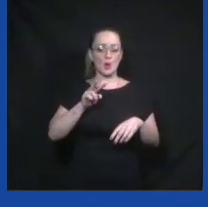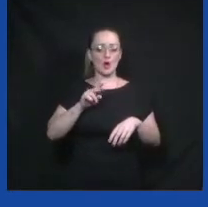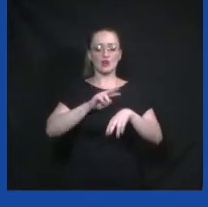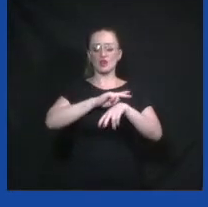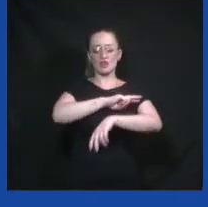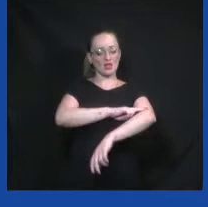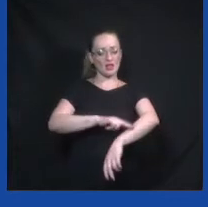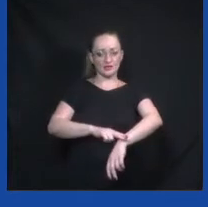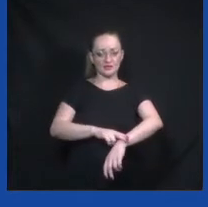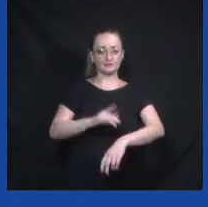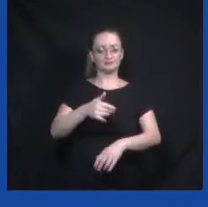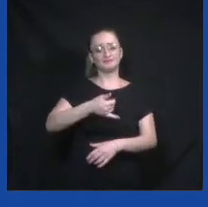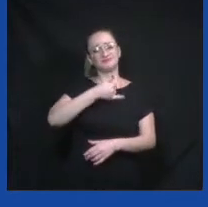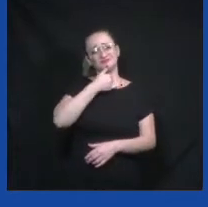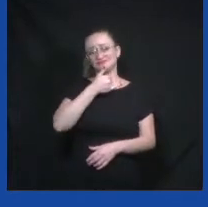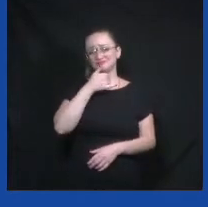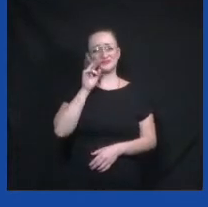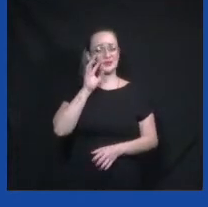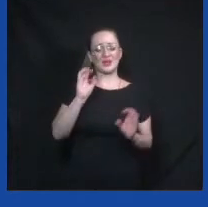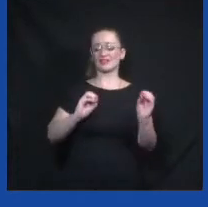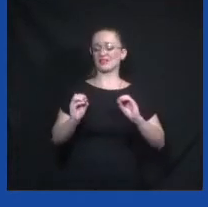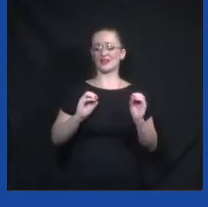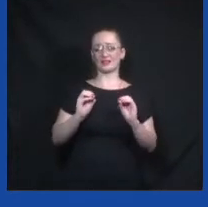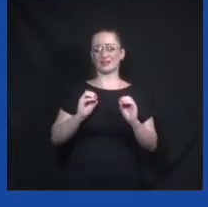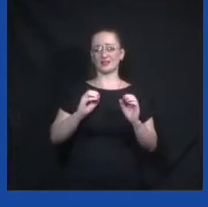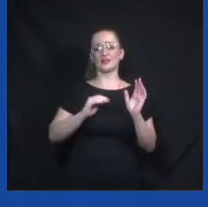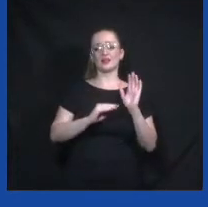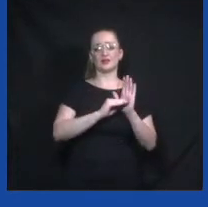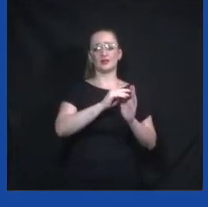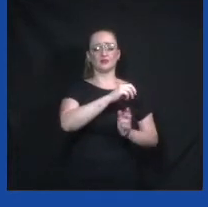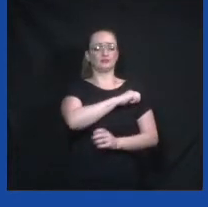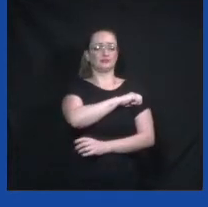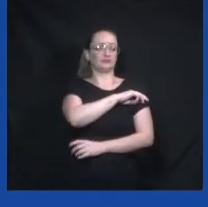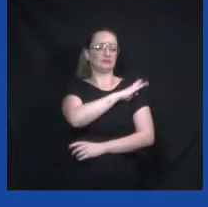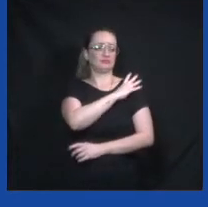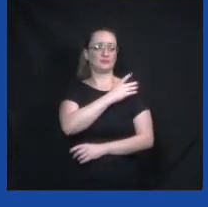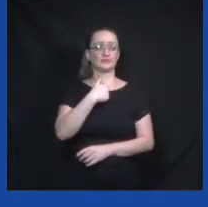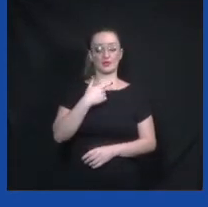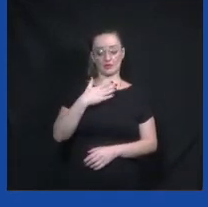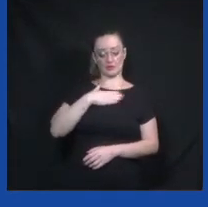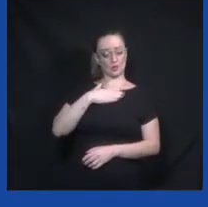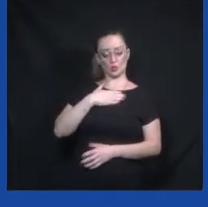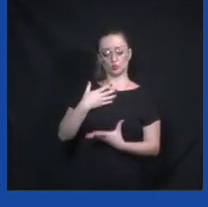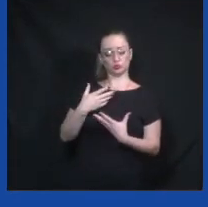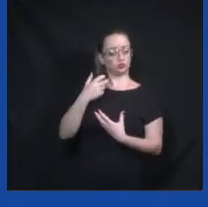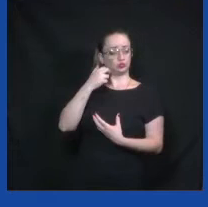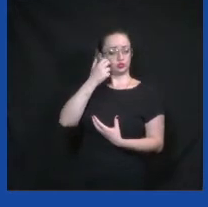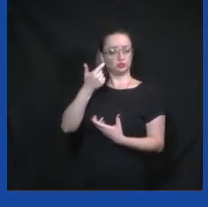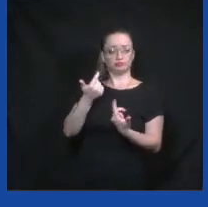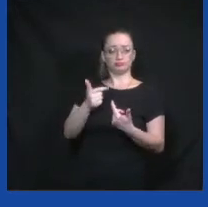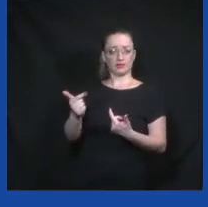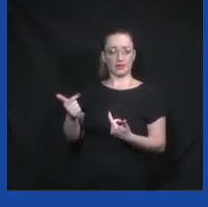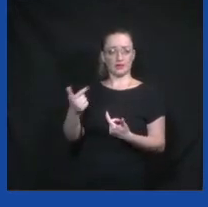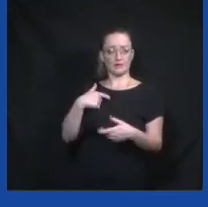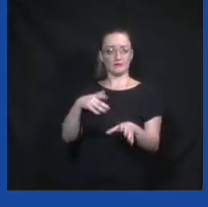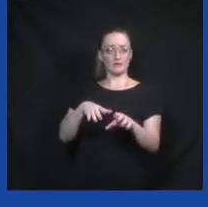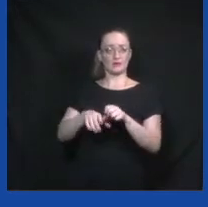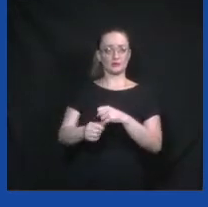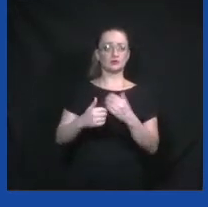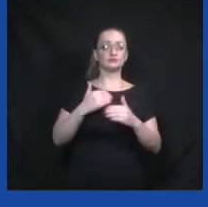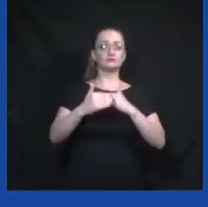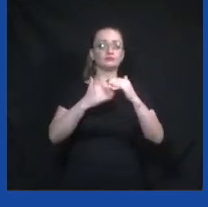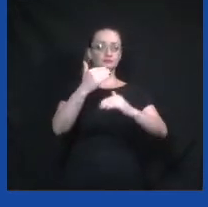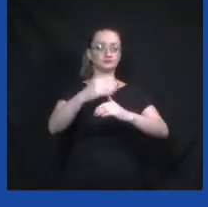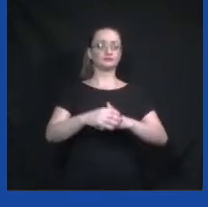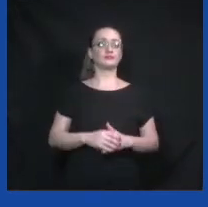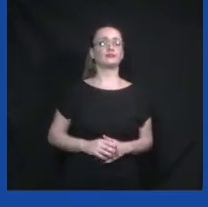não, infelizmente não olha nem nível de escolaridade, né? Eu falo por mim e não tenho vergonha de admitir, porque foi uma trajetória pessoal de desenvolvimento,